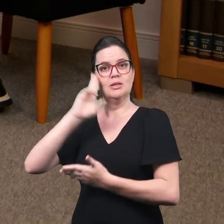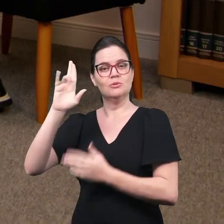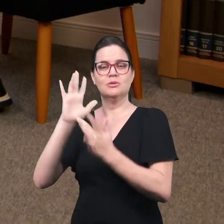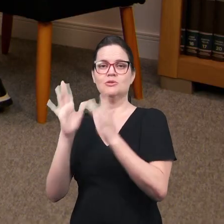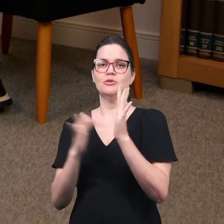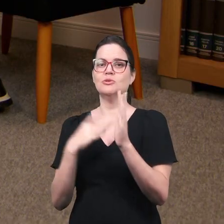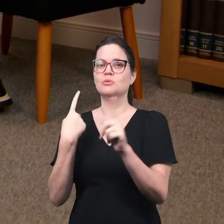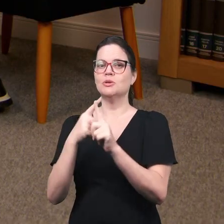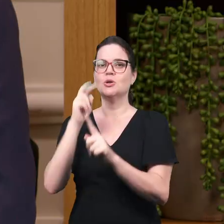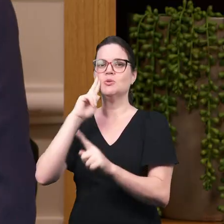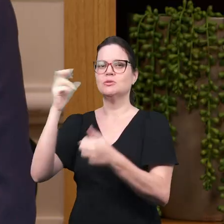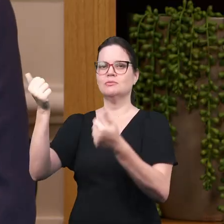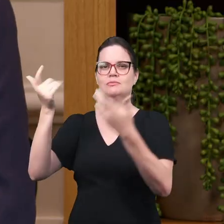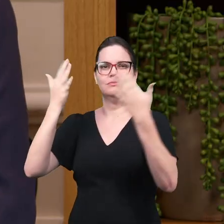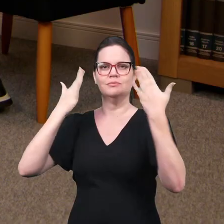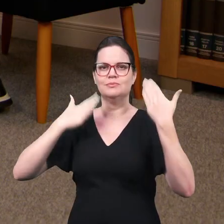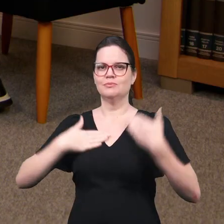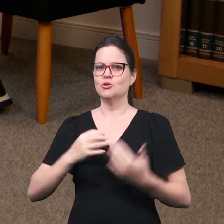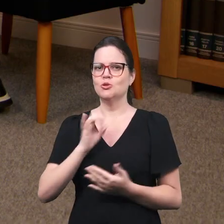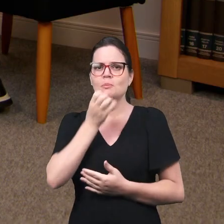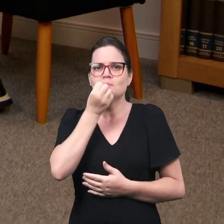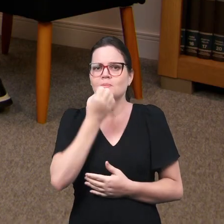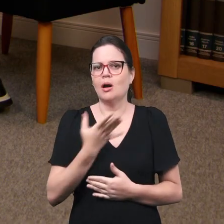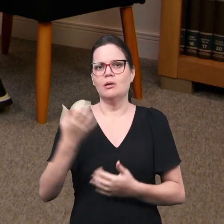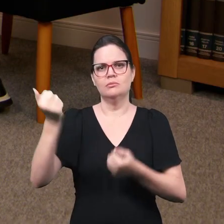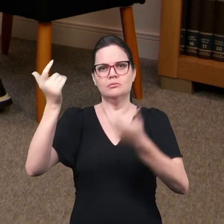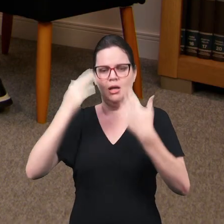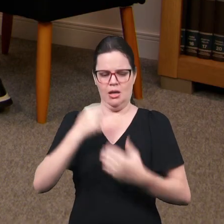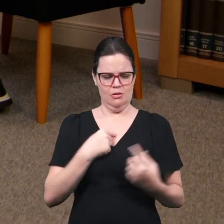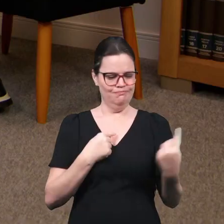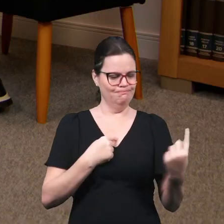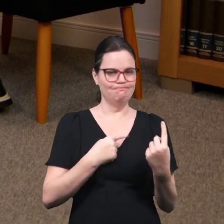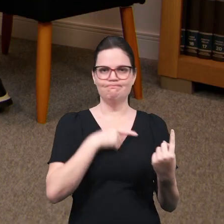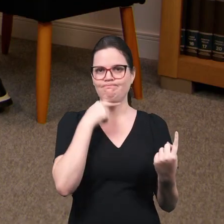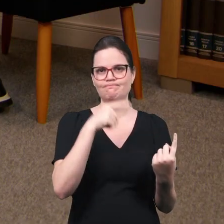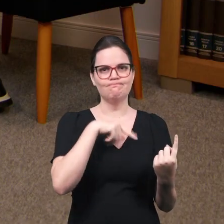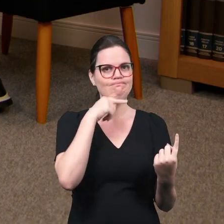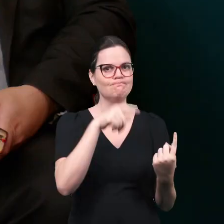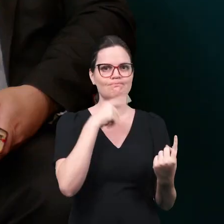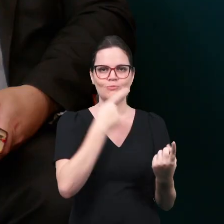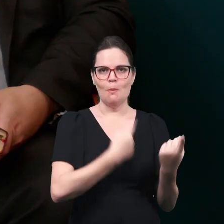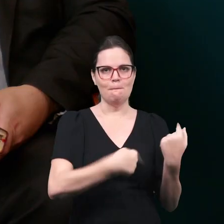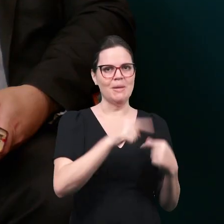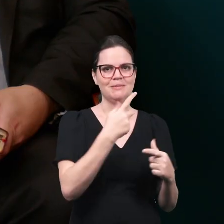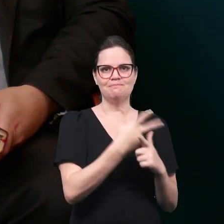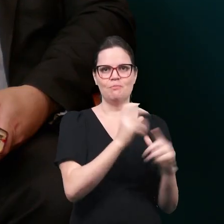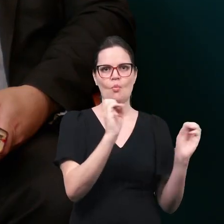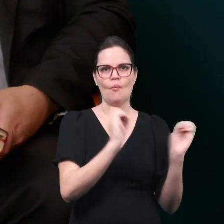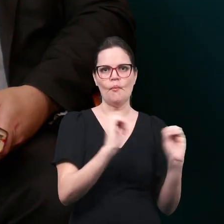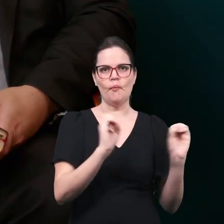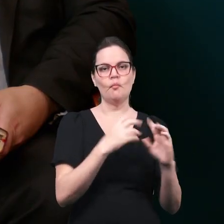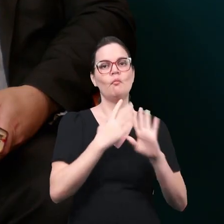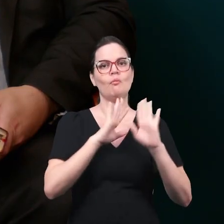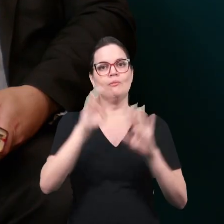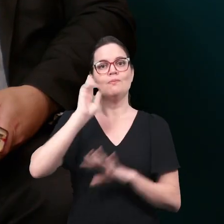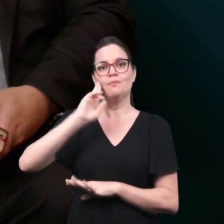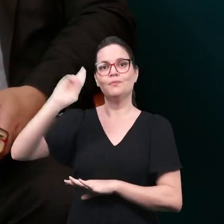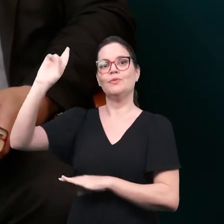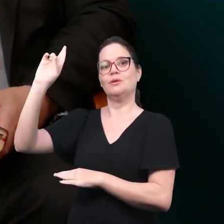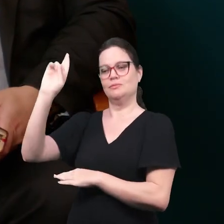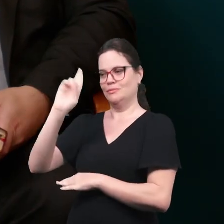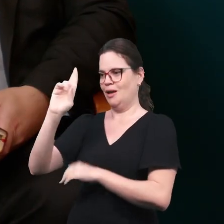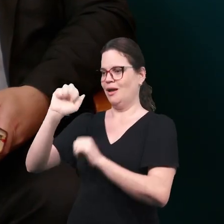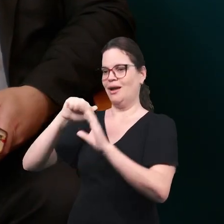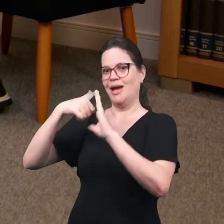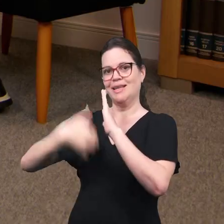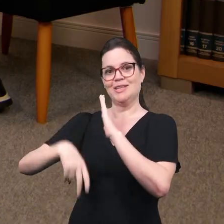só quer nos fazer bem. Glória a Deus. Aquilo que sozinhos nós não conseguimos superar, vencer, o Senhor usa os seus